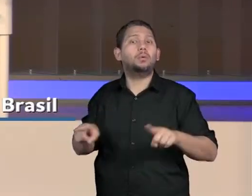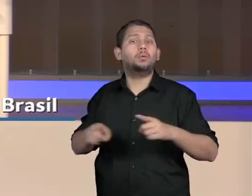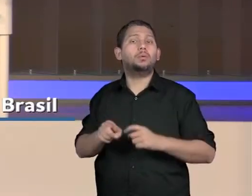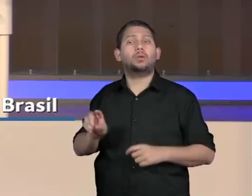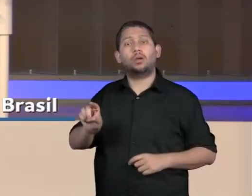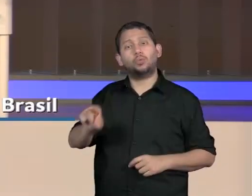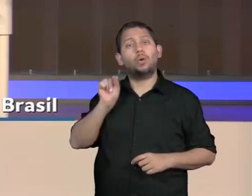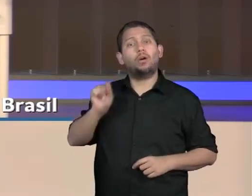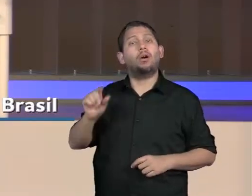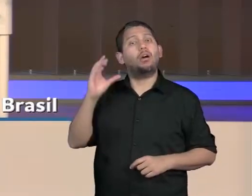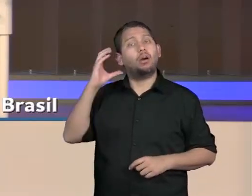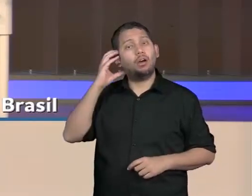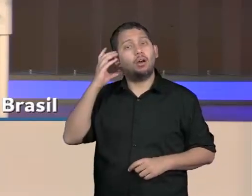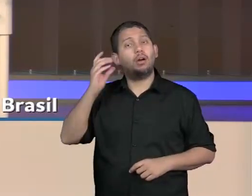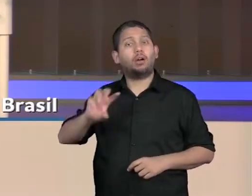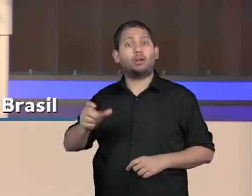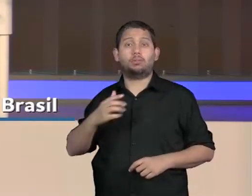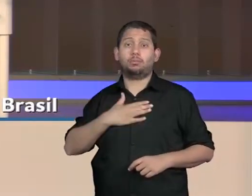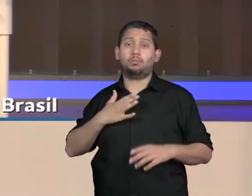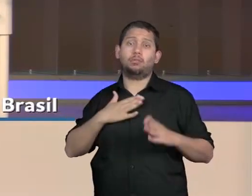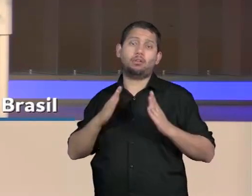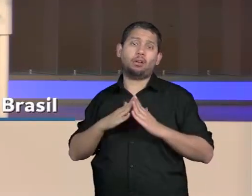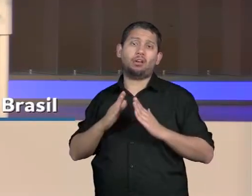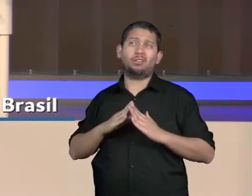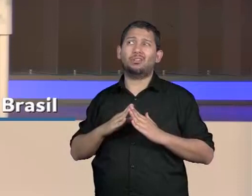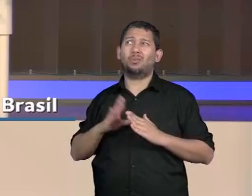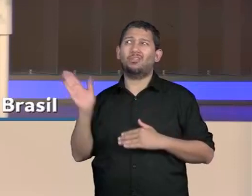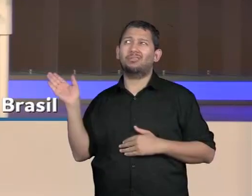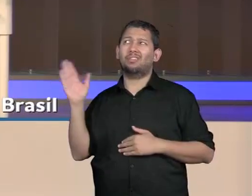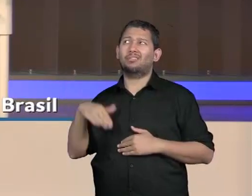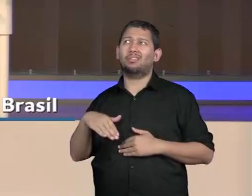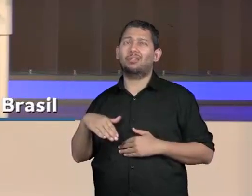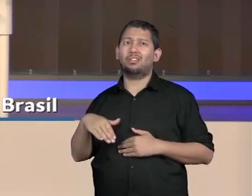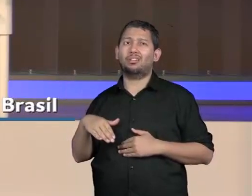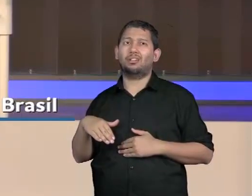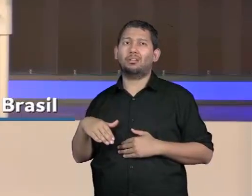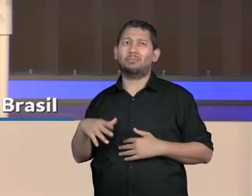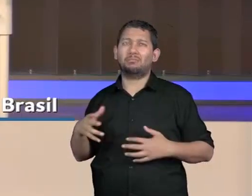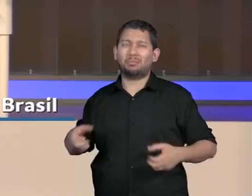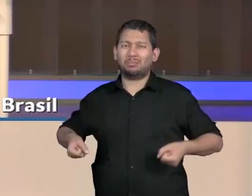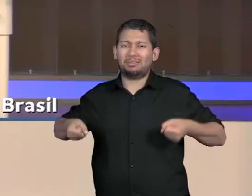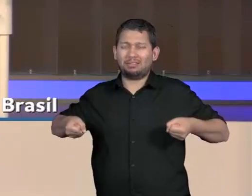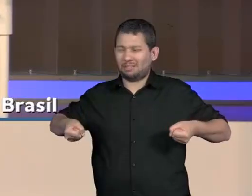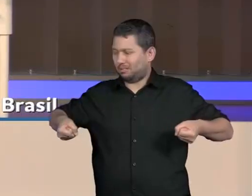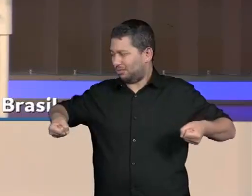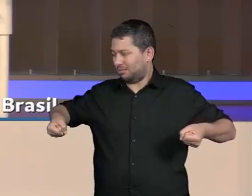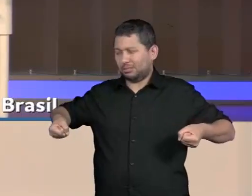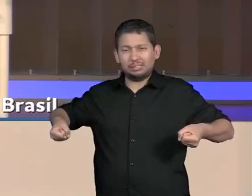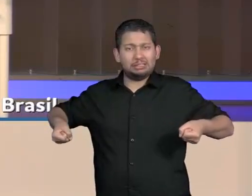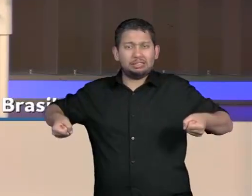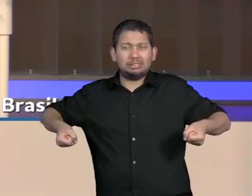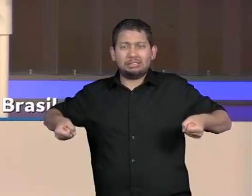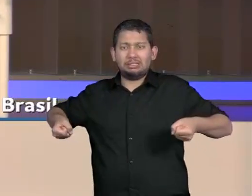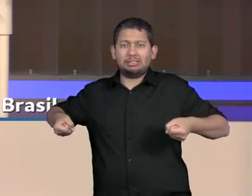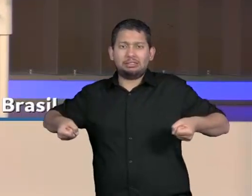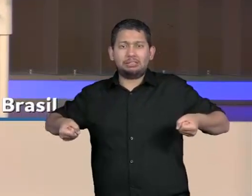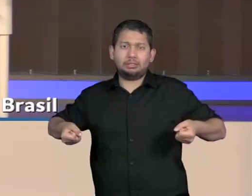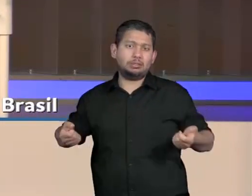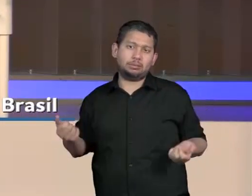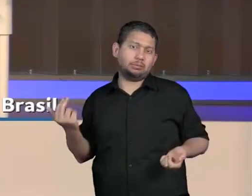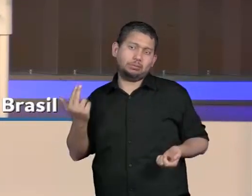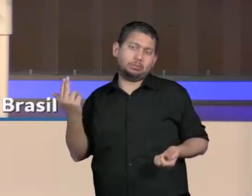também tenho esse na minha sala. Eu iria trazer, mas ia ficar um pouco desconfortável no caminho para fazer